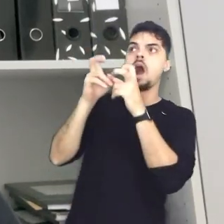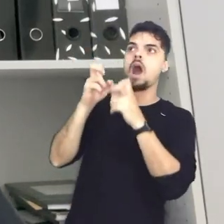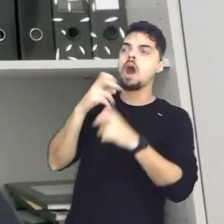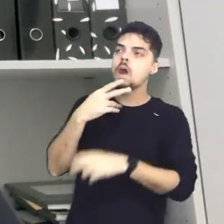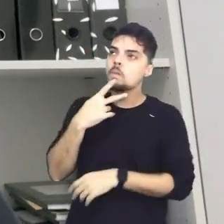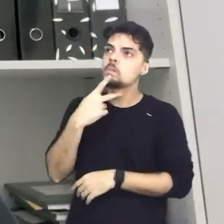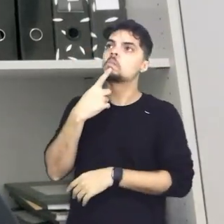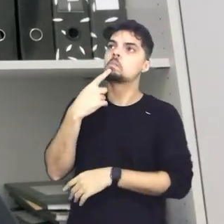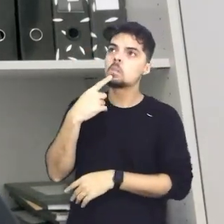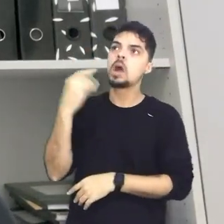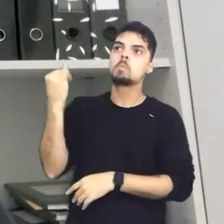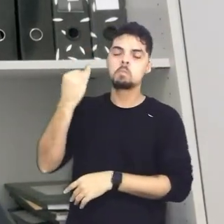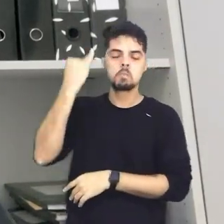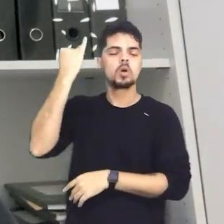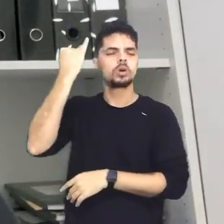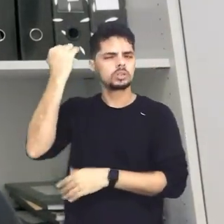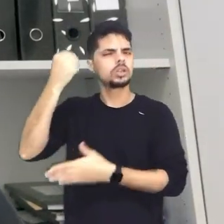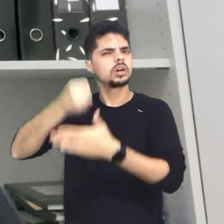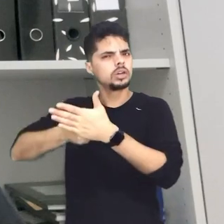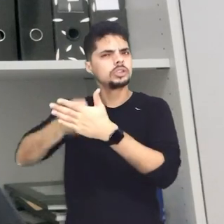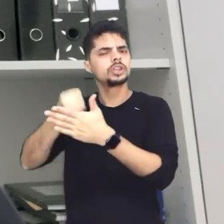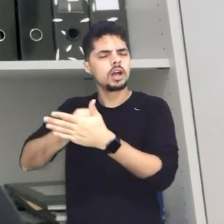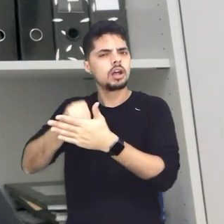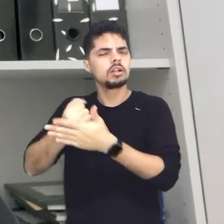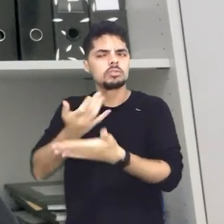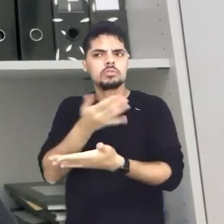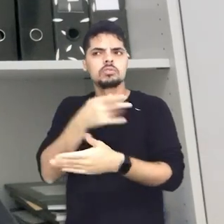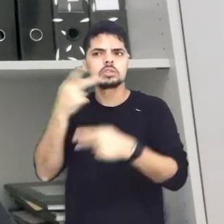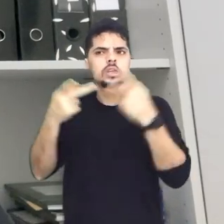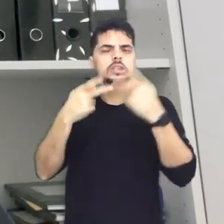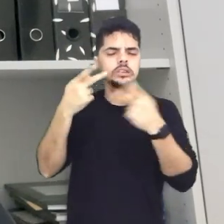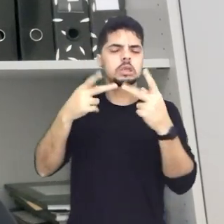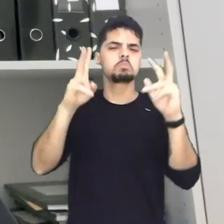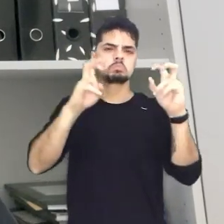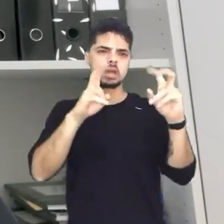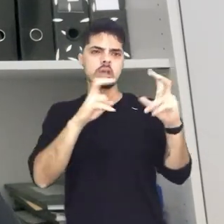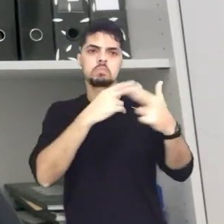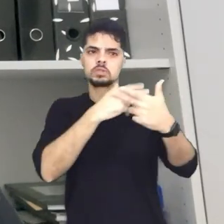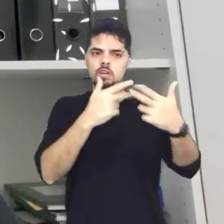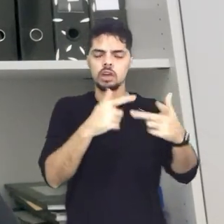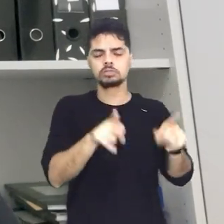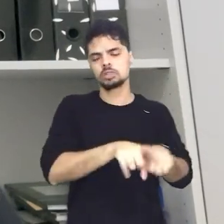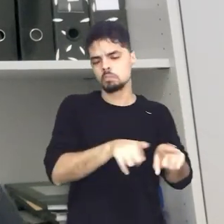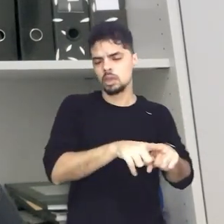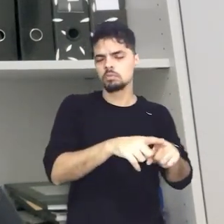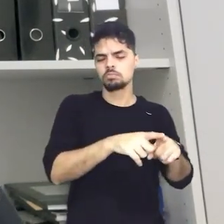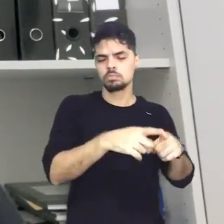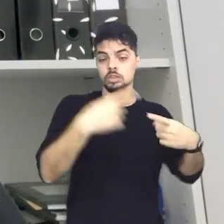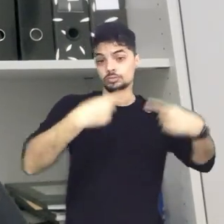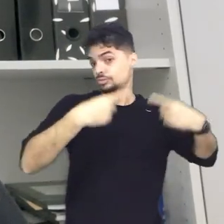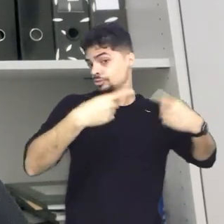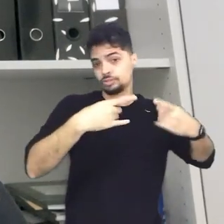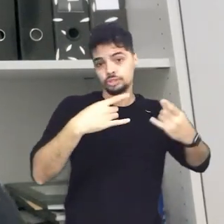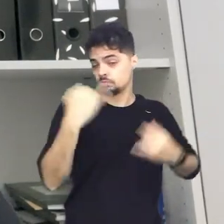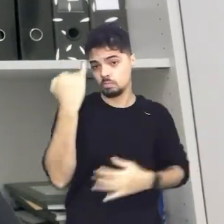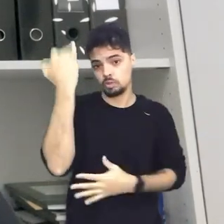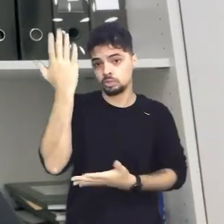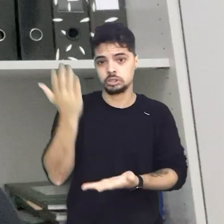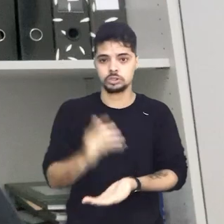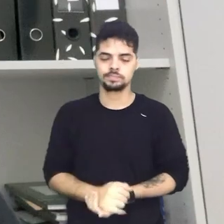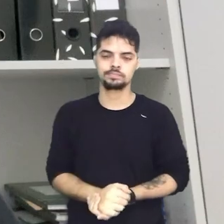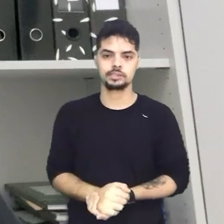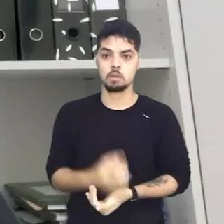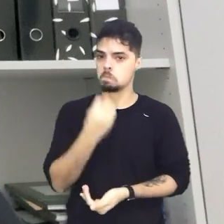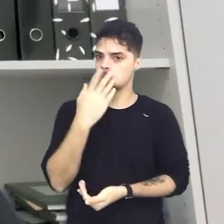foram silenciados por muito tempo, a exemplo da população negra e das mulheres no processo de independência do